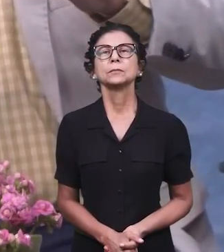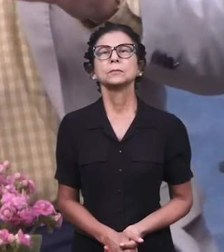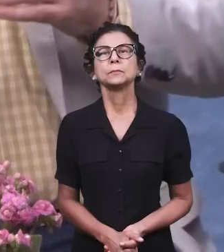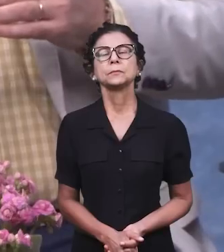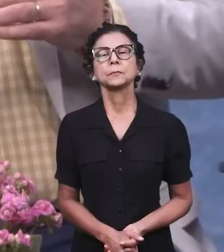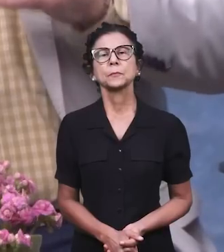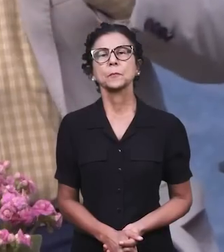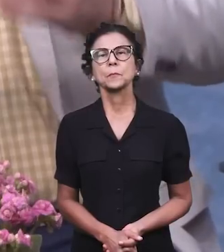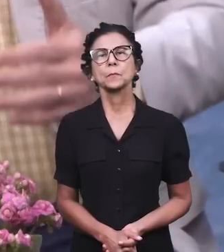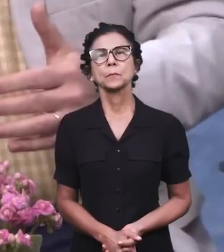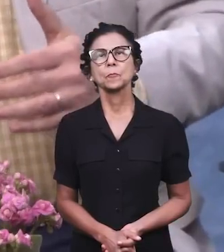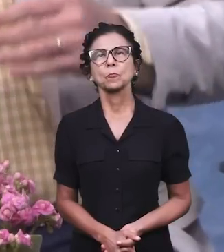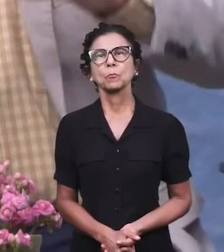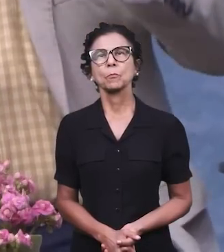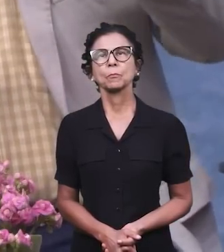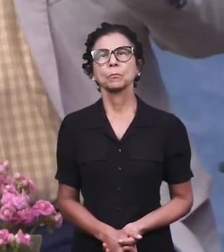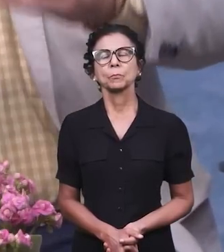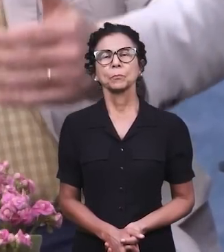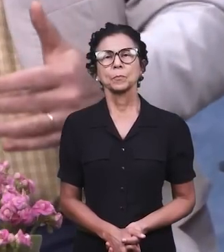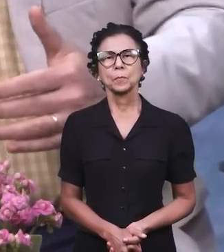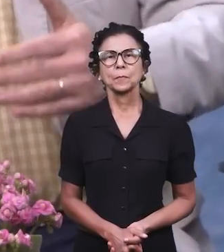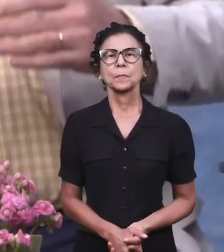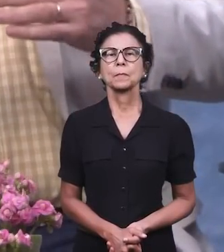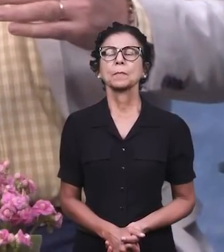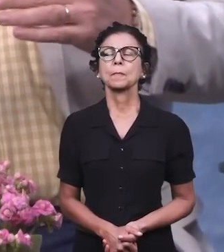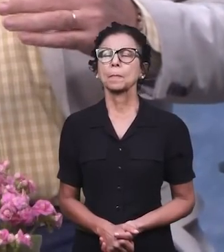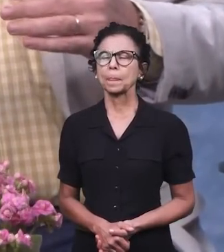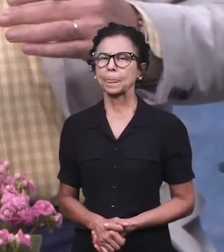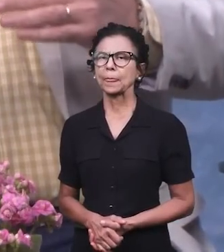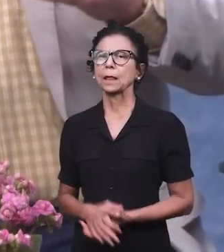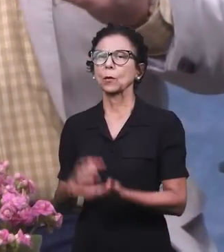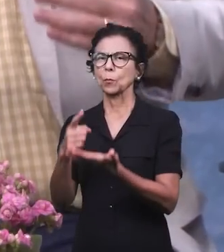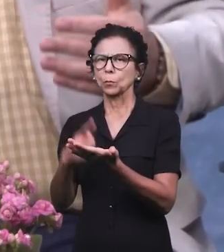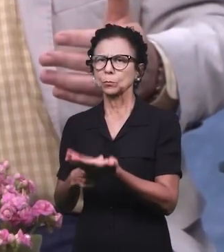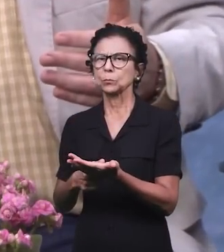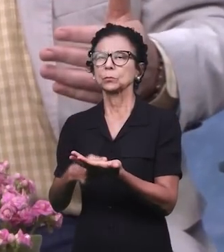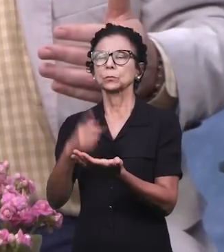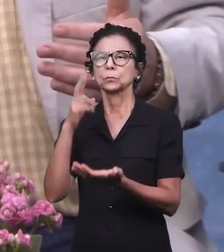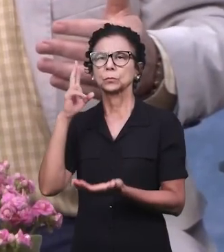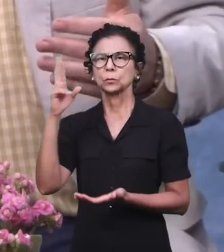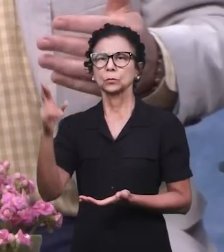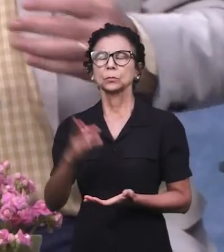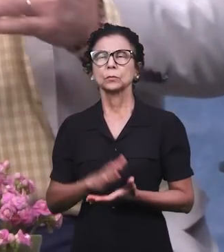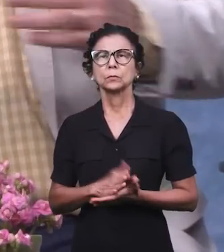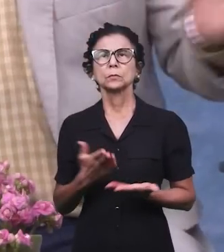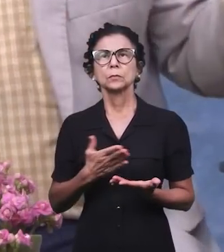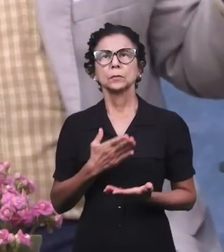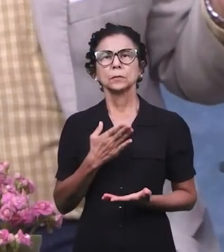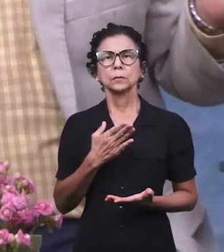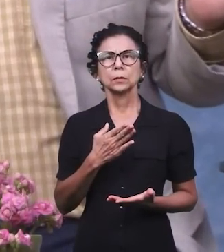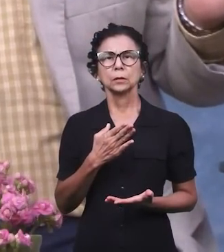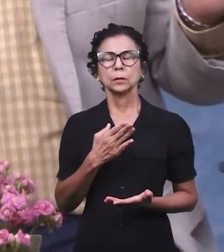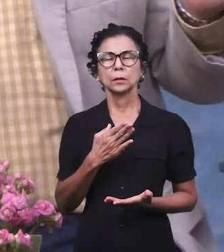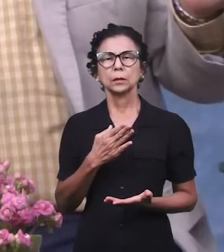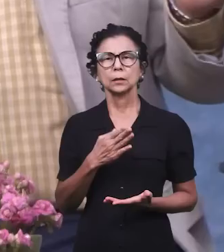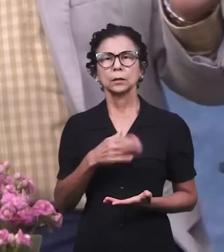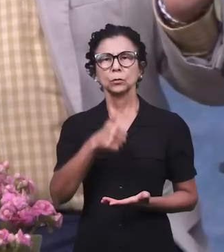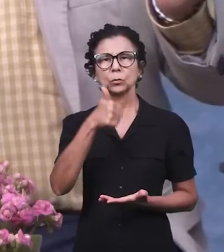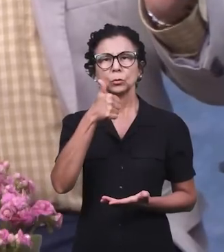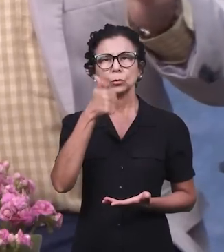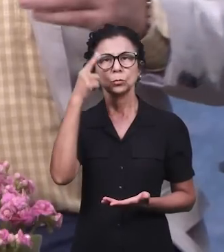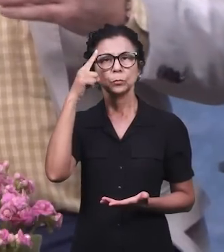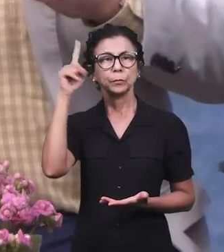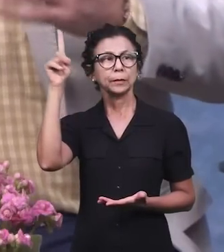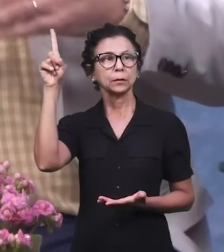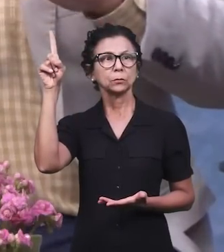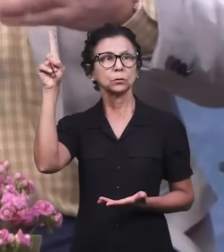jejum definido, né, colocado diante do Senhor, e já no primeiro dia, o Senhor resolver.